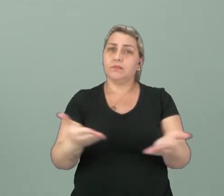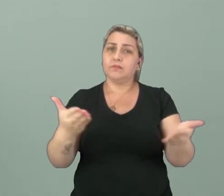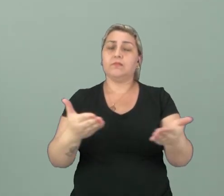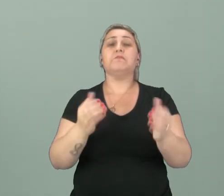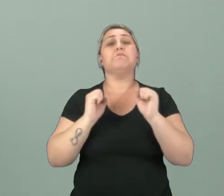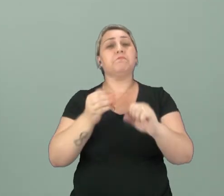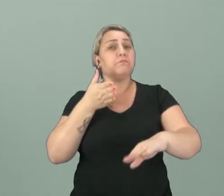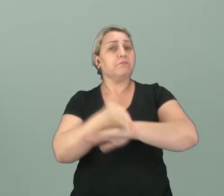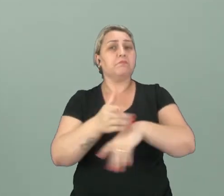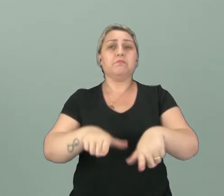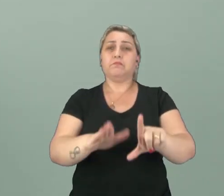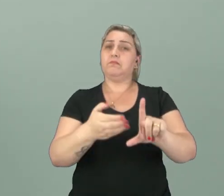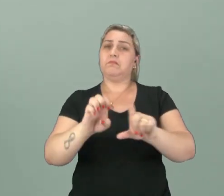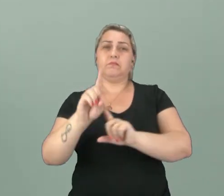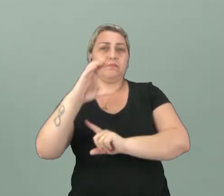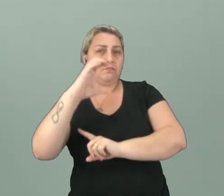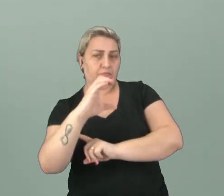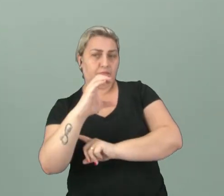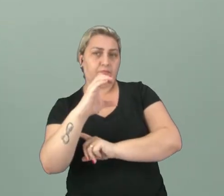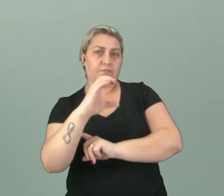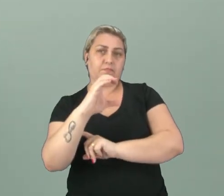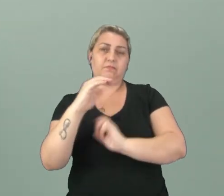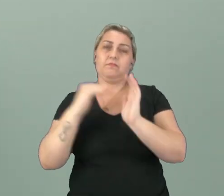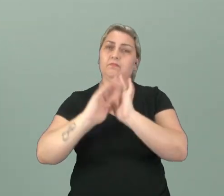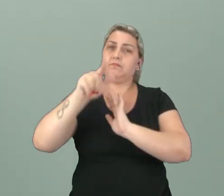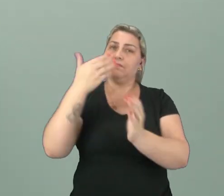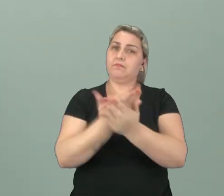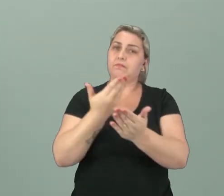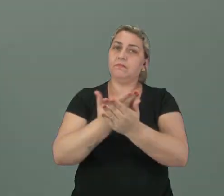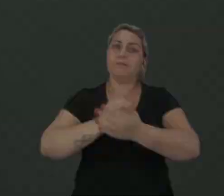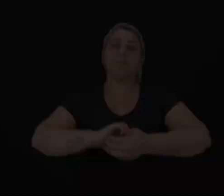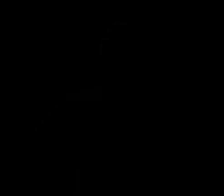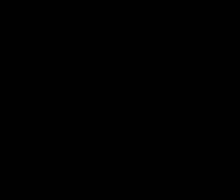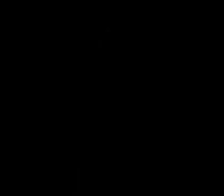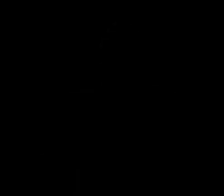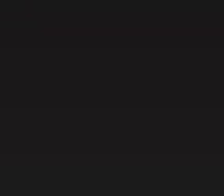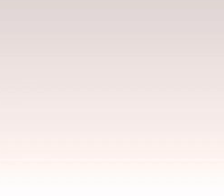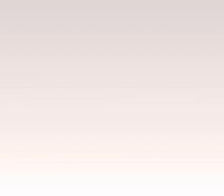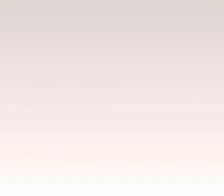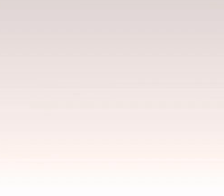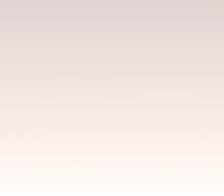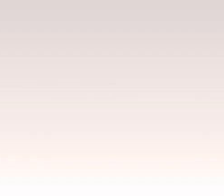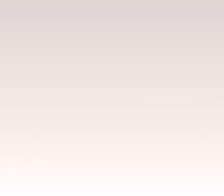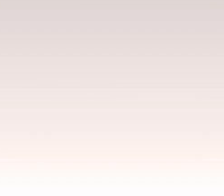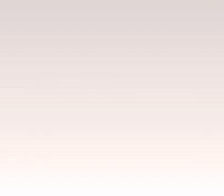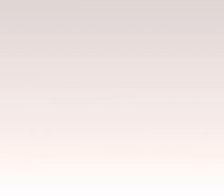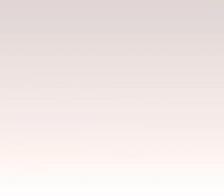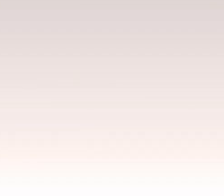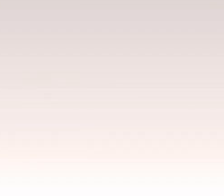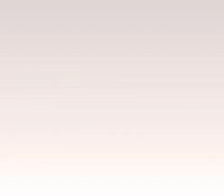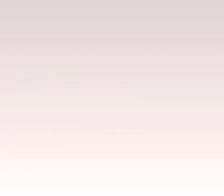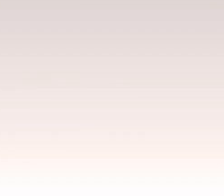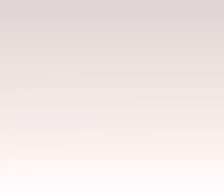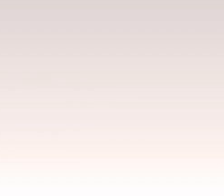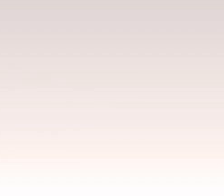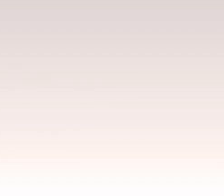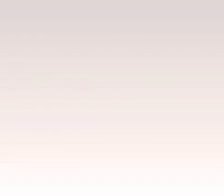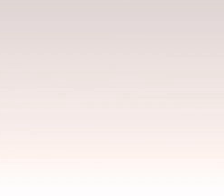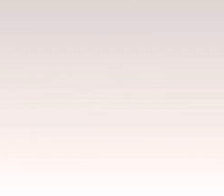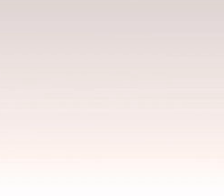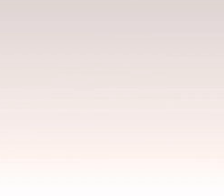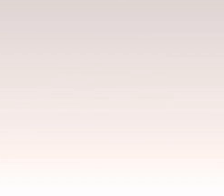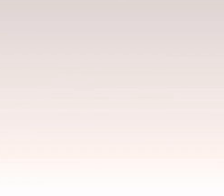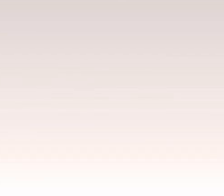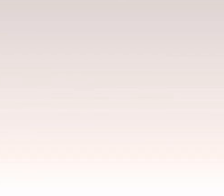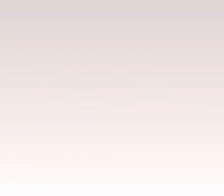em receber os estímulos nervosos. E por último, na letra D, nós teríamos assim, a transmissão do impulso nervoso sempre ocorre no sentido